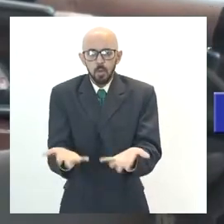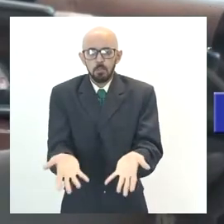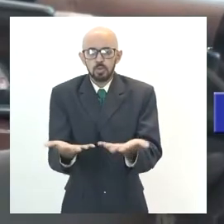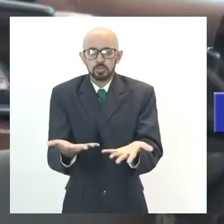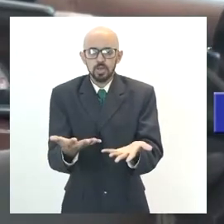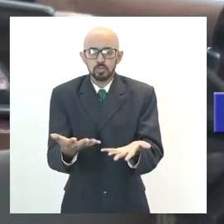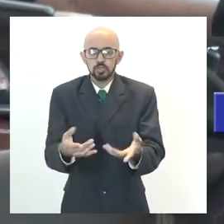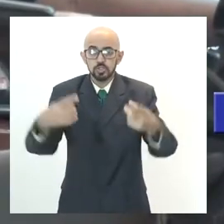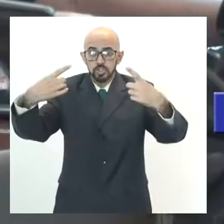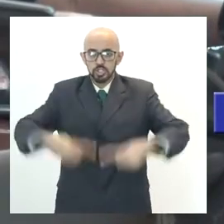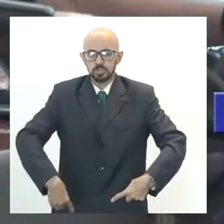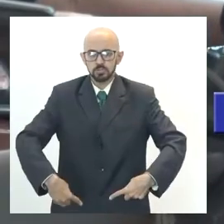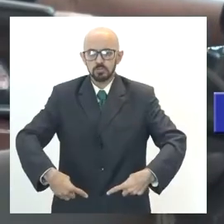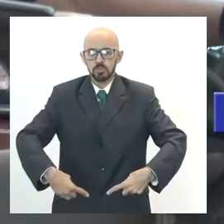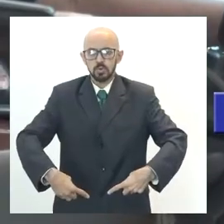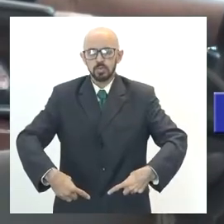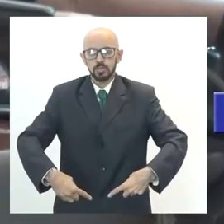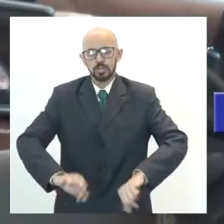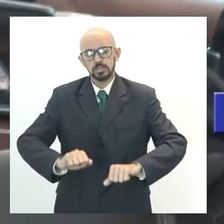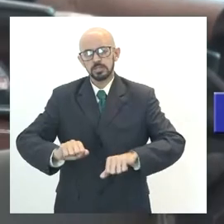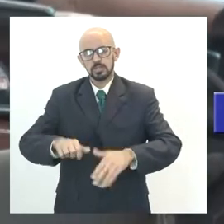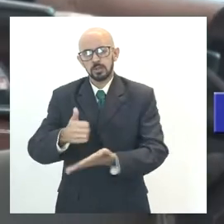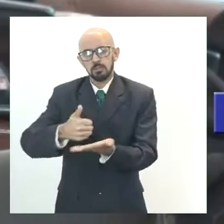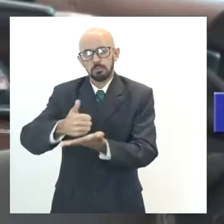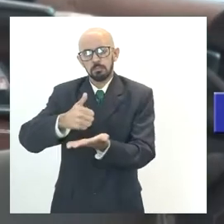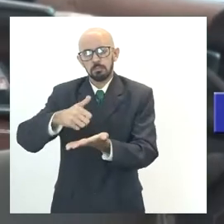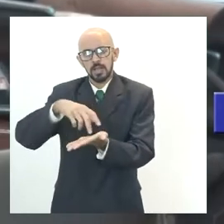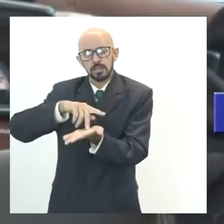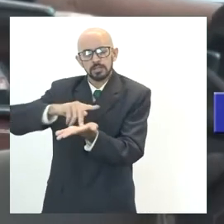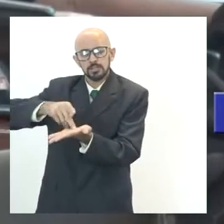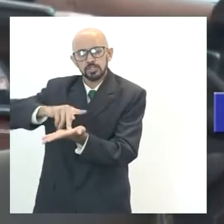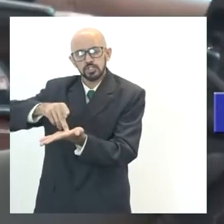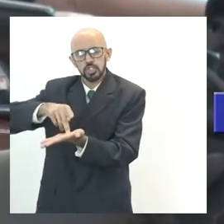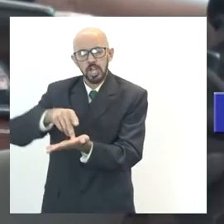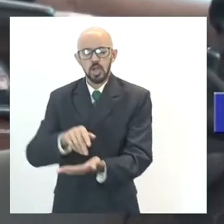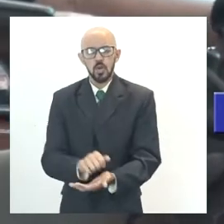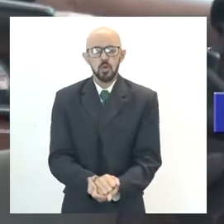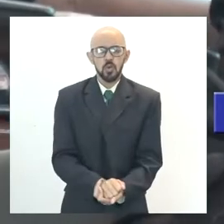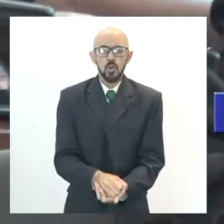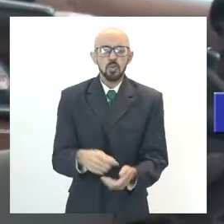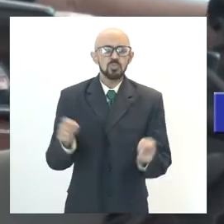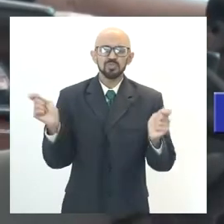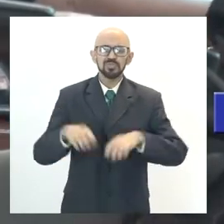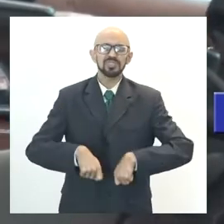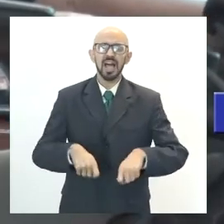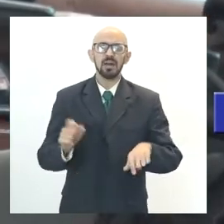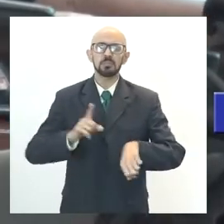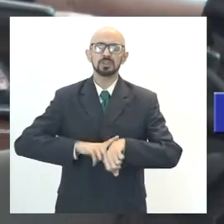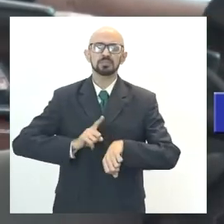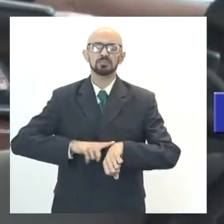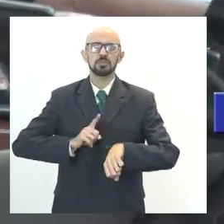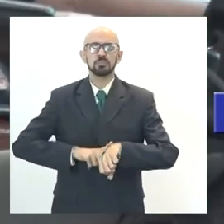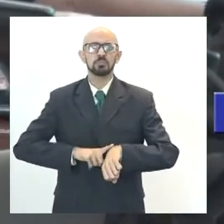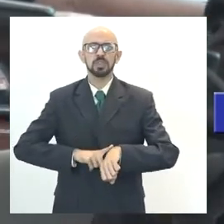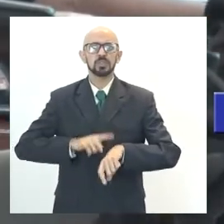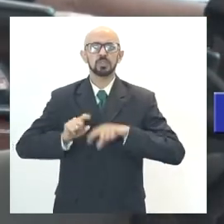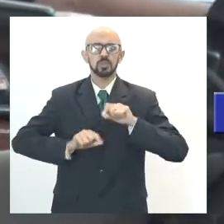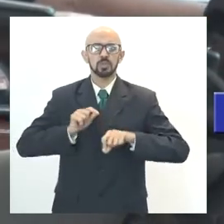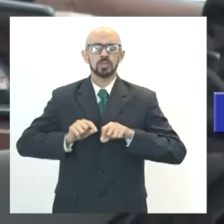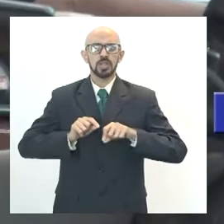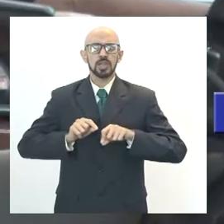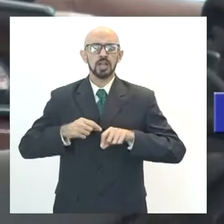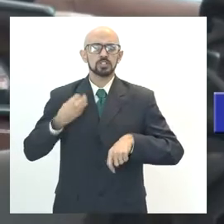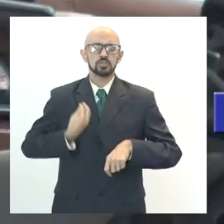disputas de base de entidade sindical não dá para neste momento nós estarmos